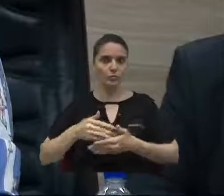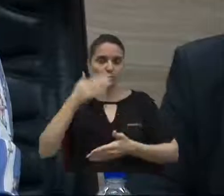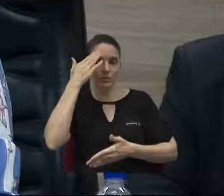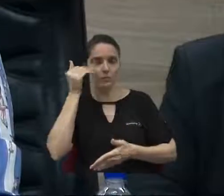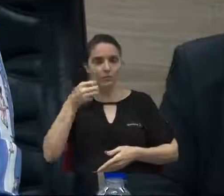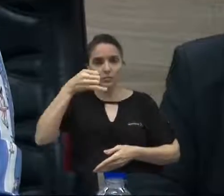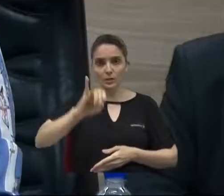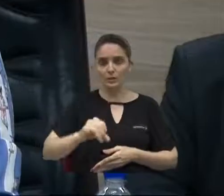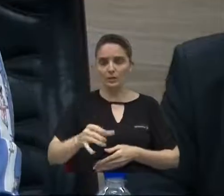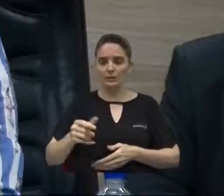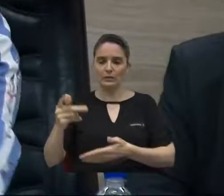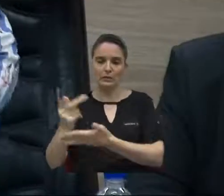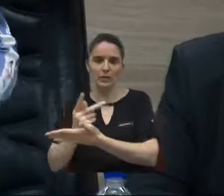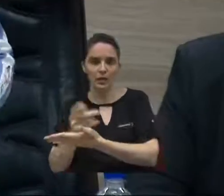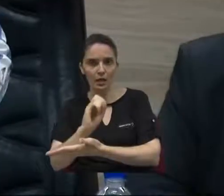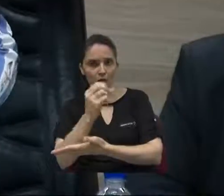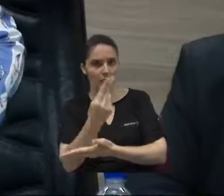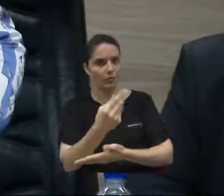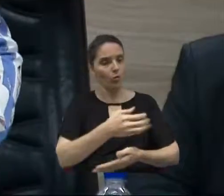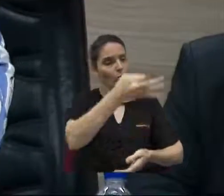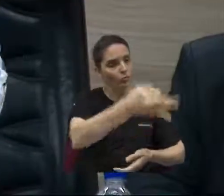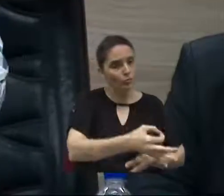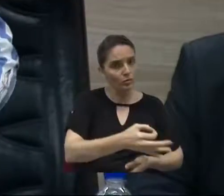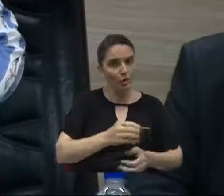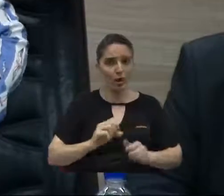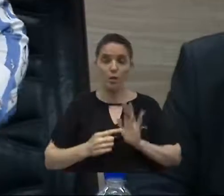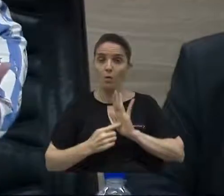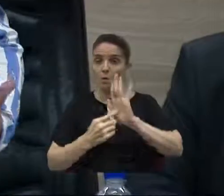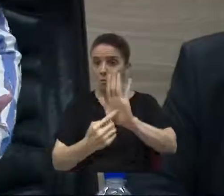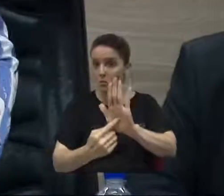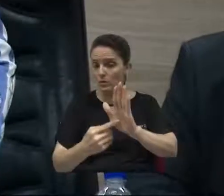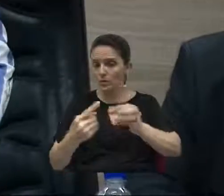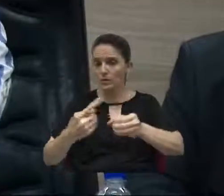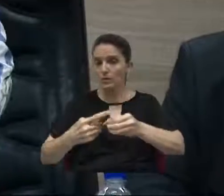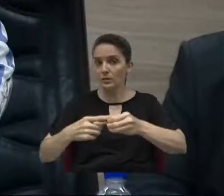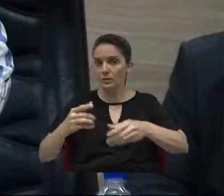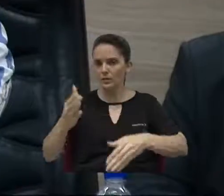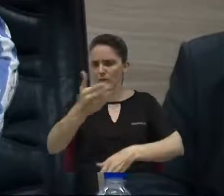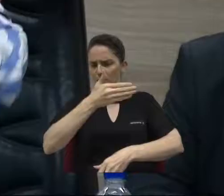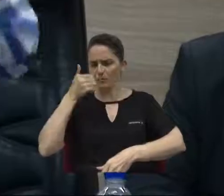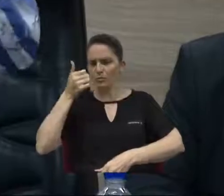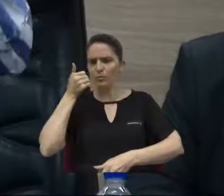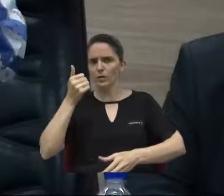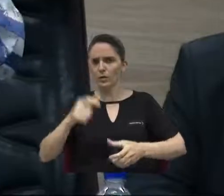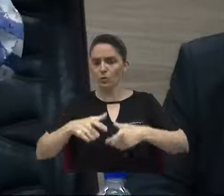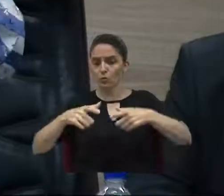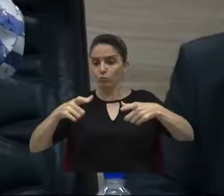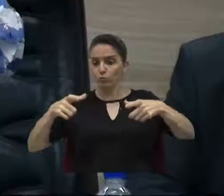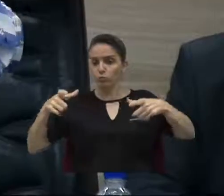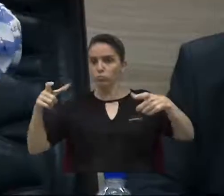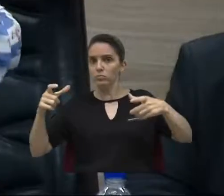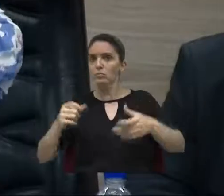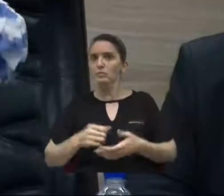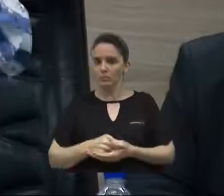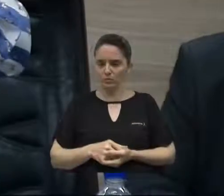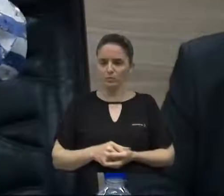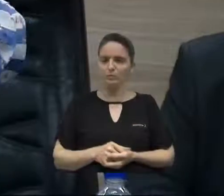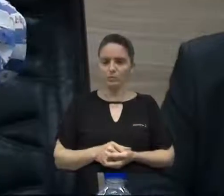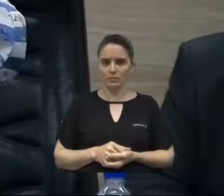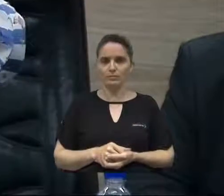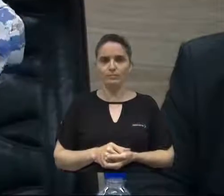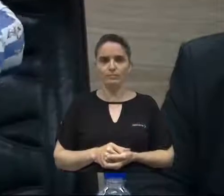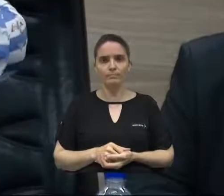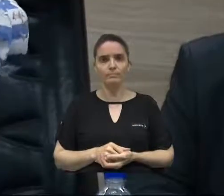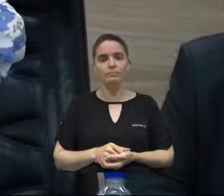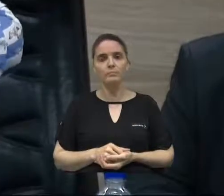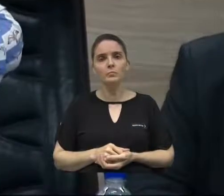injustiças ou não, né? Mostrar como a cidade cresceu muito desde a última revisão, desde a